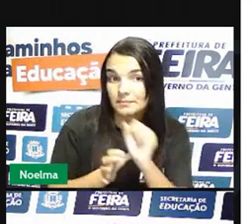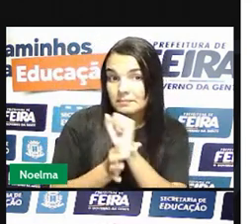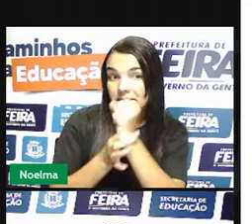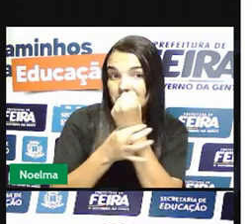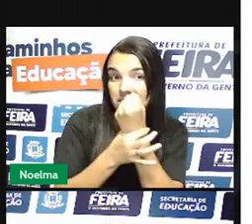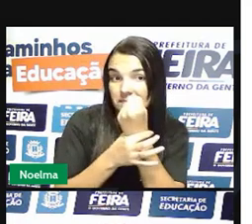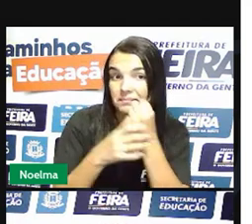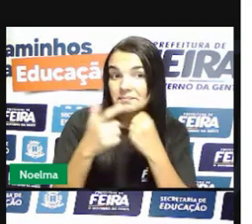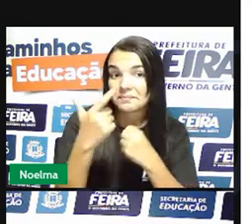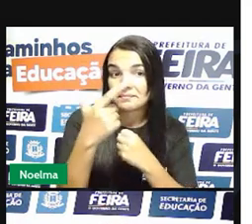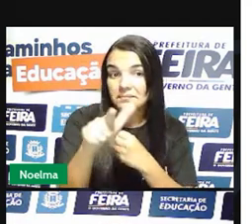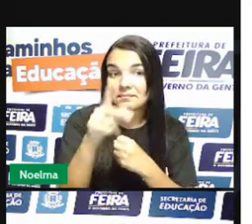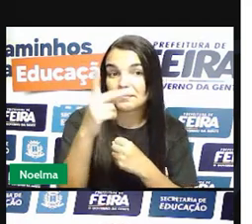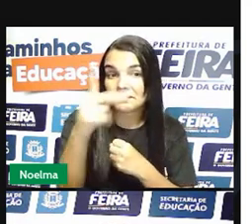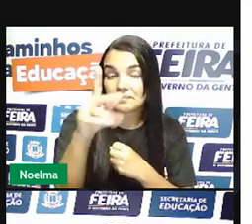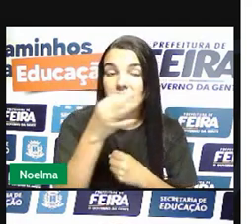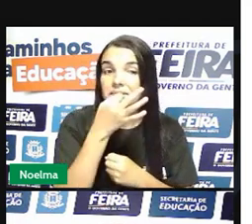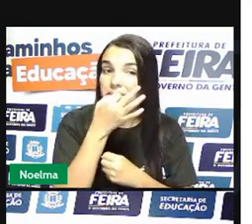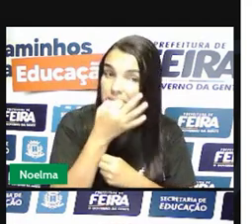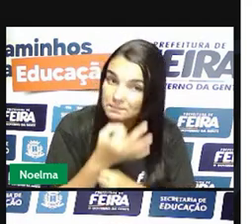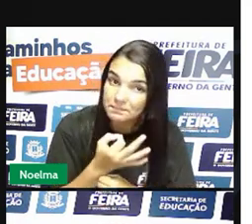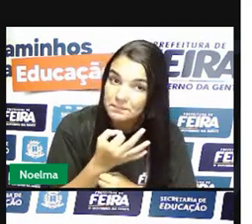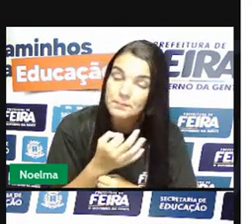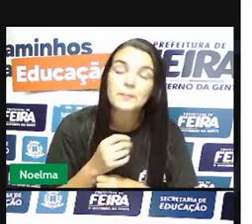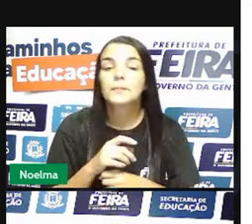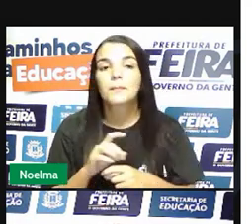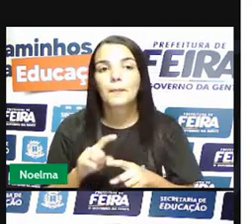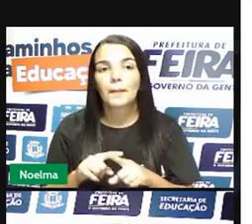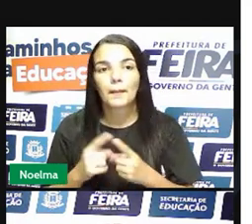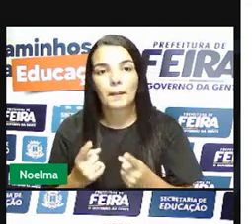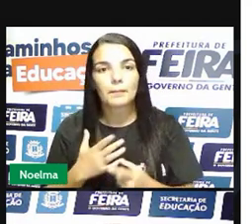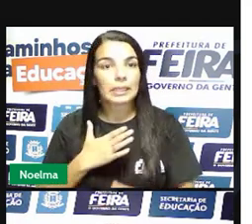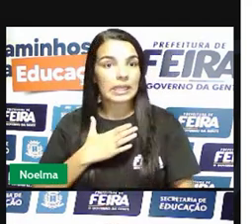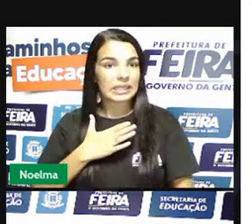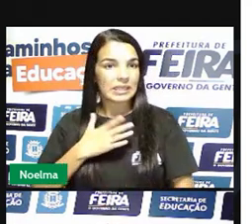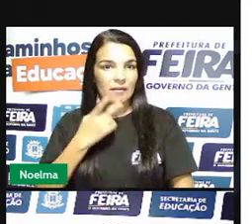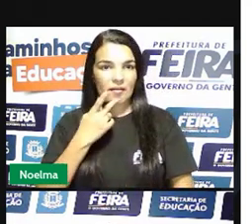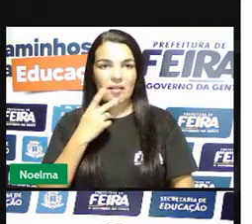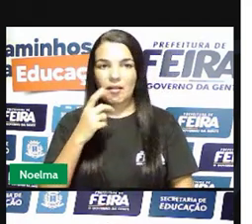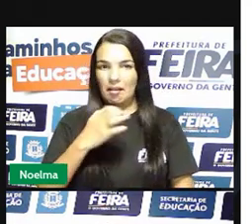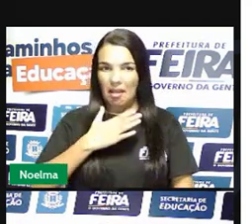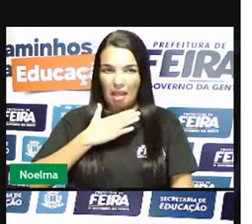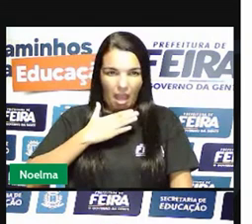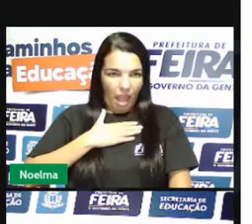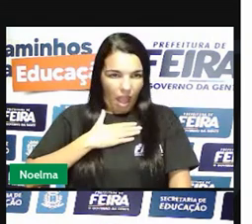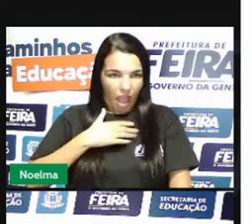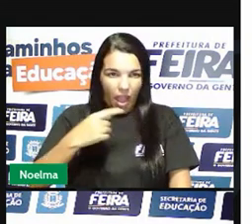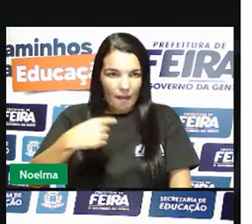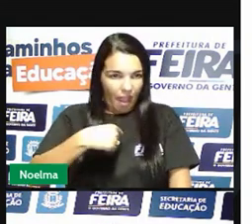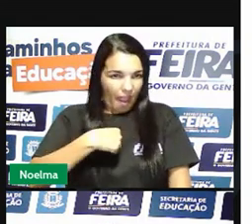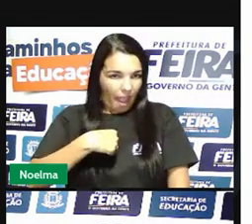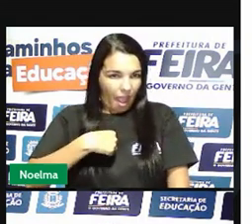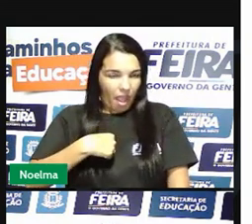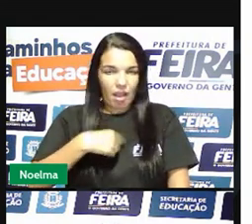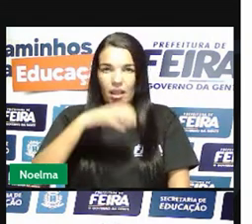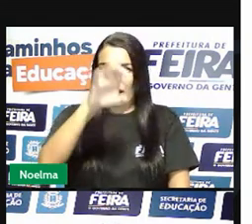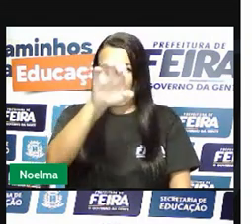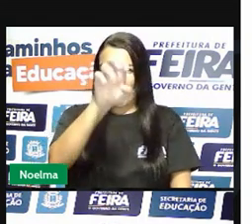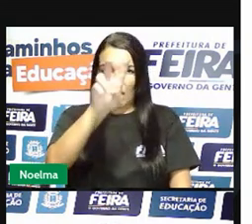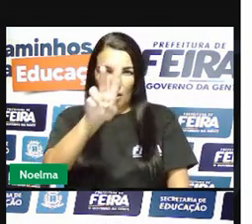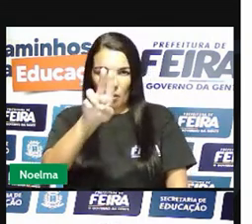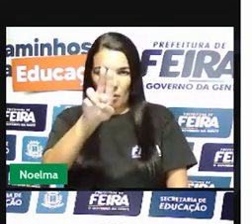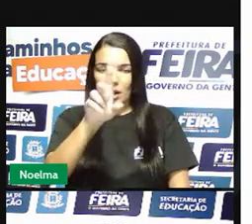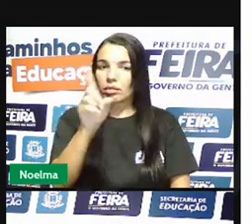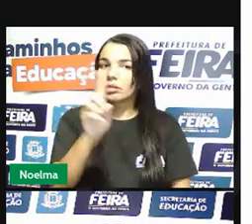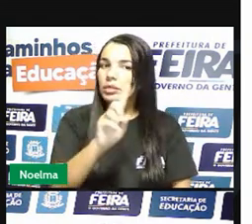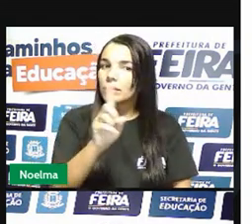a sua opinião. Claro que você nunca vai utilizar o eu. A gente coloca uma dissertação sempre em terceira pessoa, ou seja, você